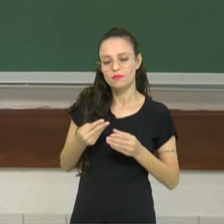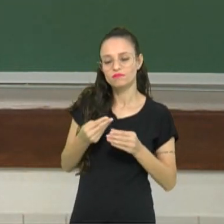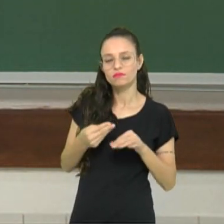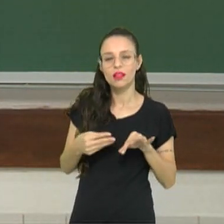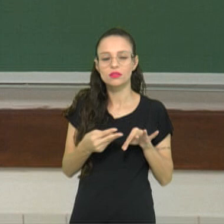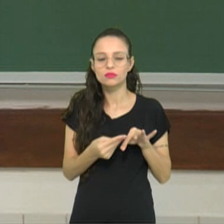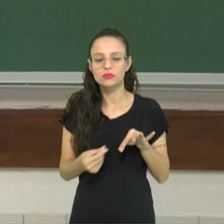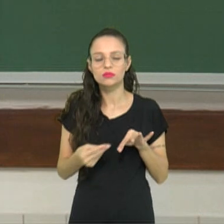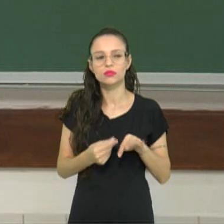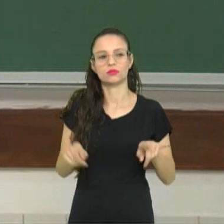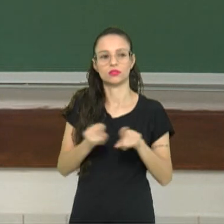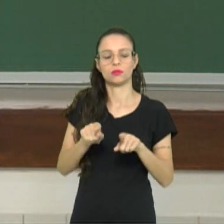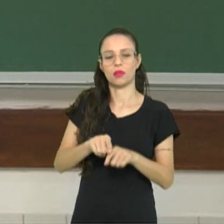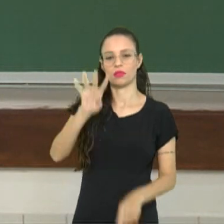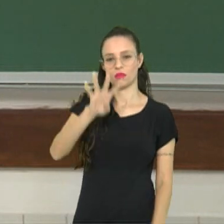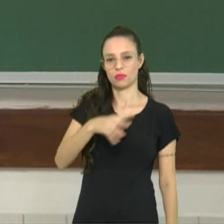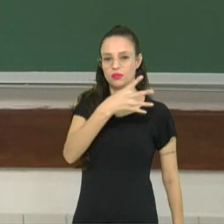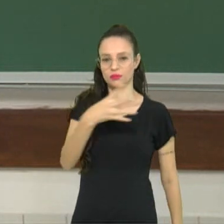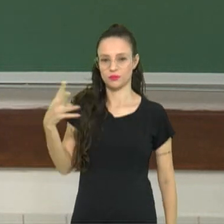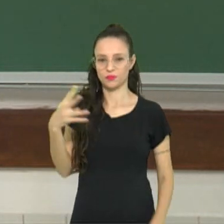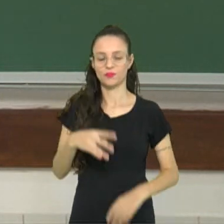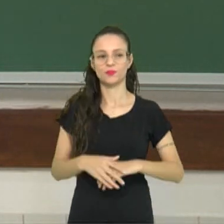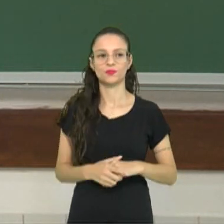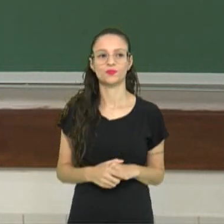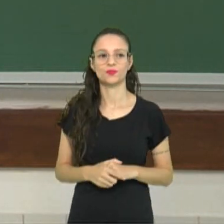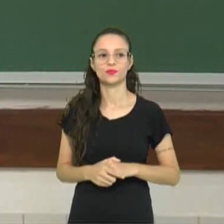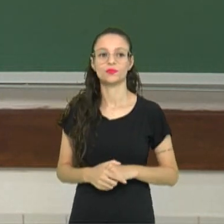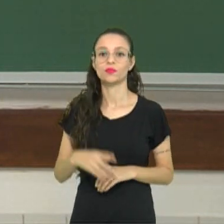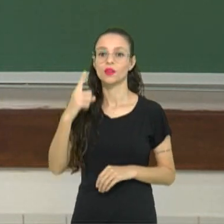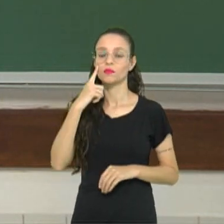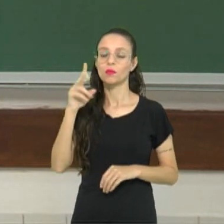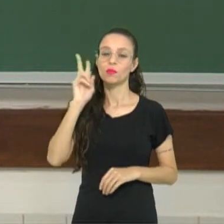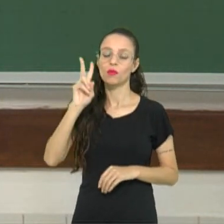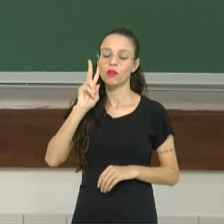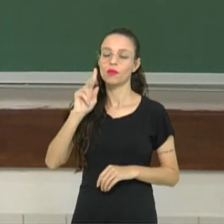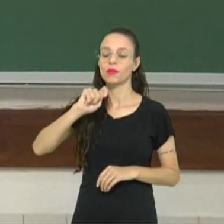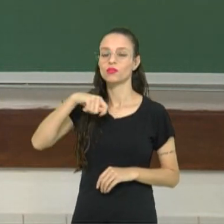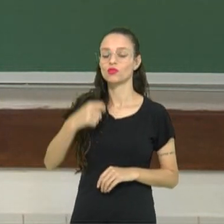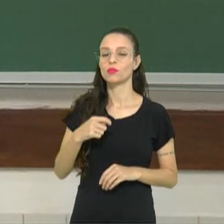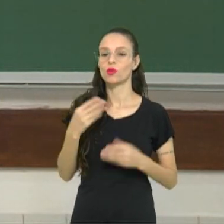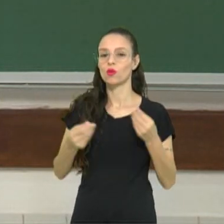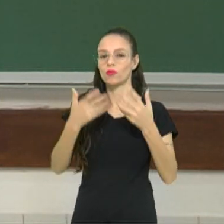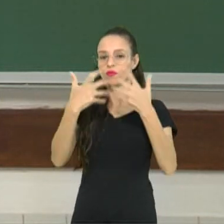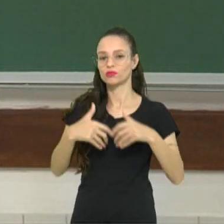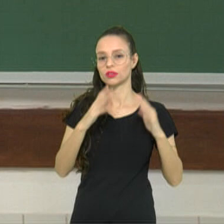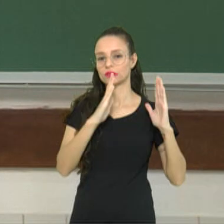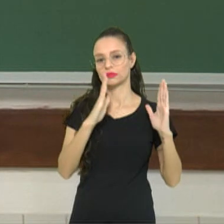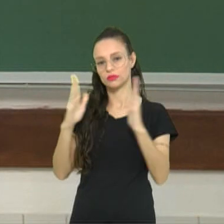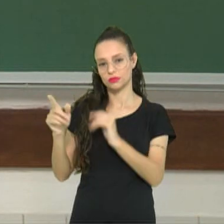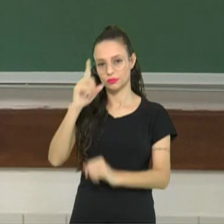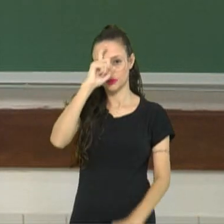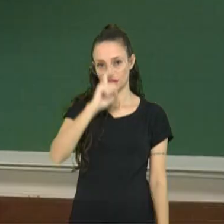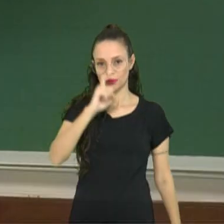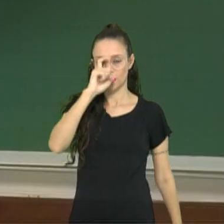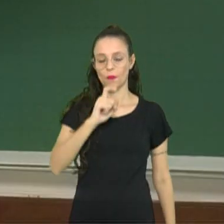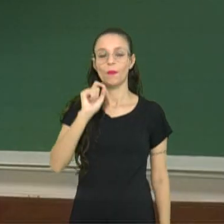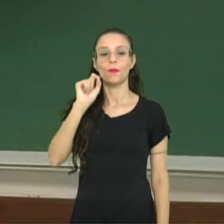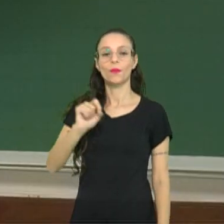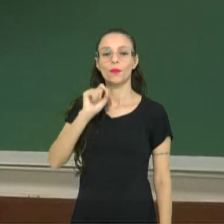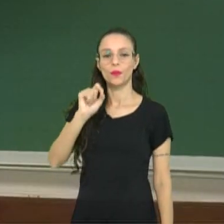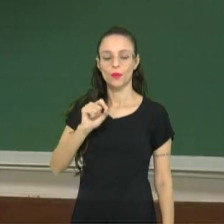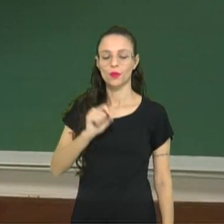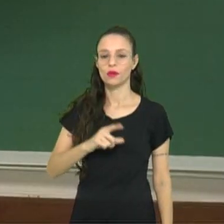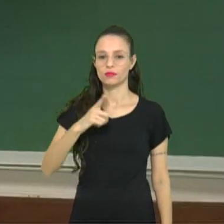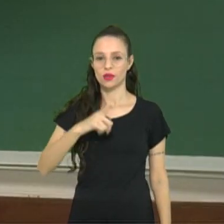vaginal, ou a tabelinha. Vamos lembrar um pouquinho para a gente falar da tabelinha, como funciona o ciclo menstrual, né? Então, o que acontece?